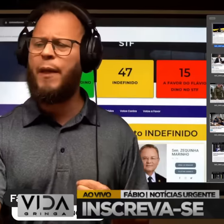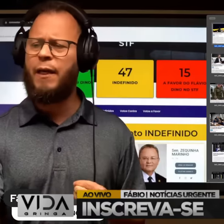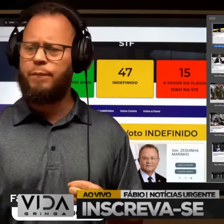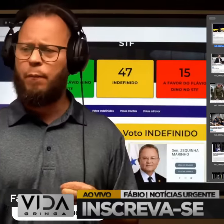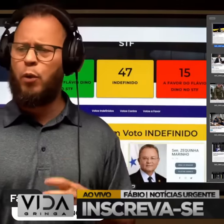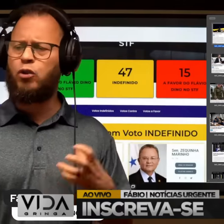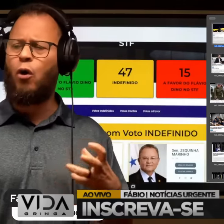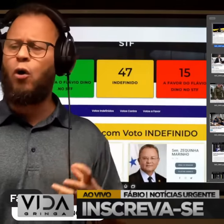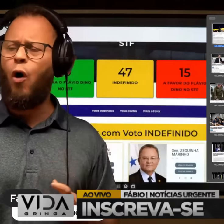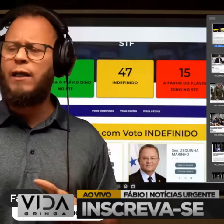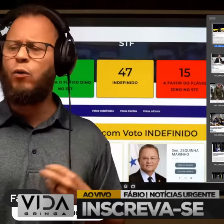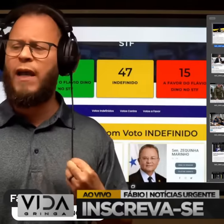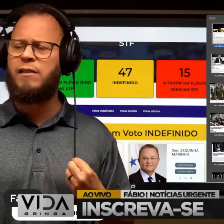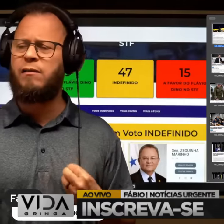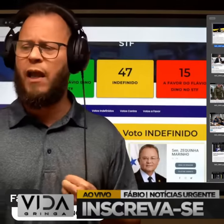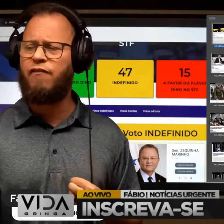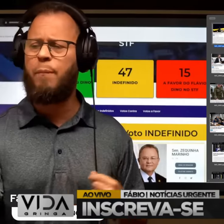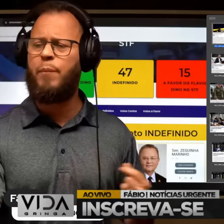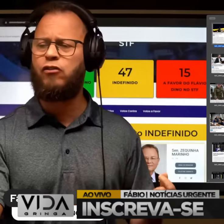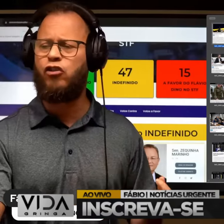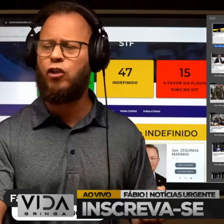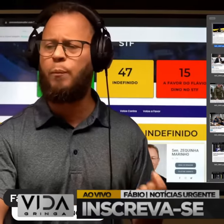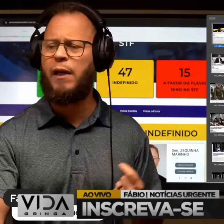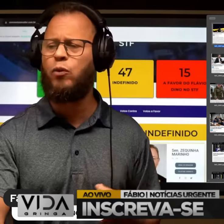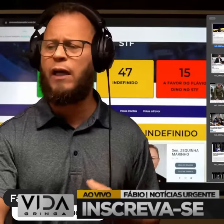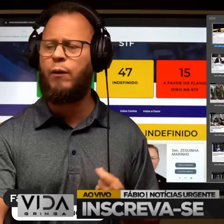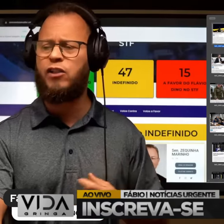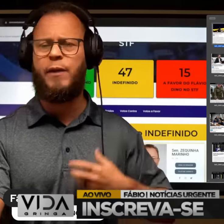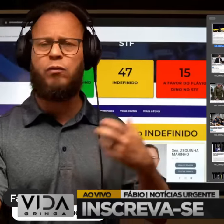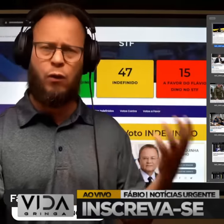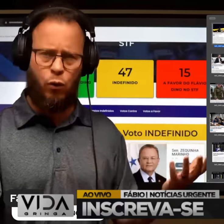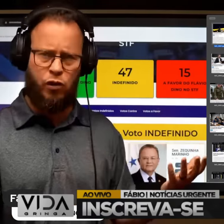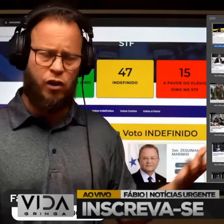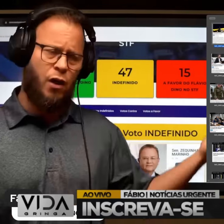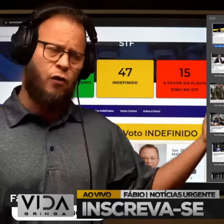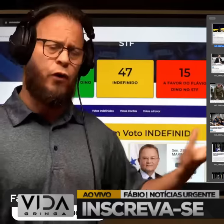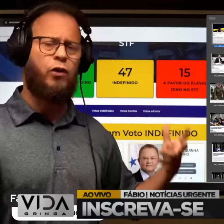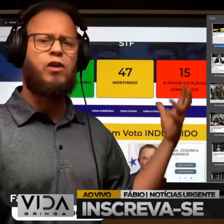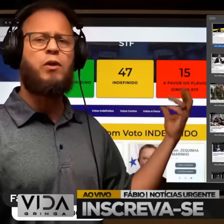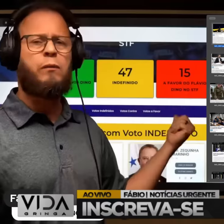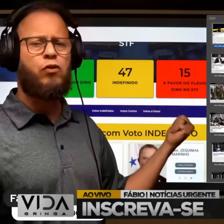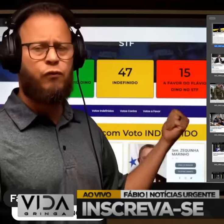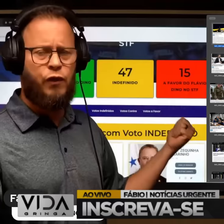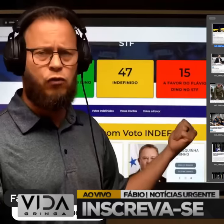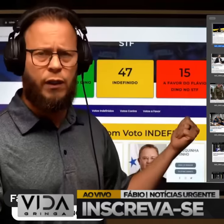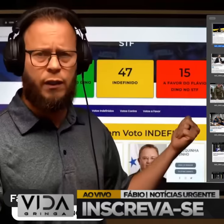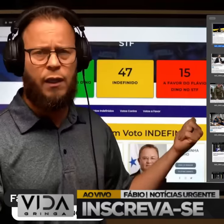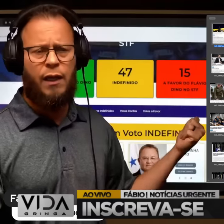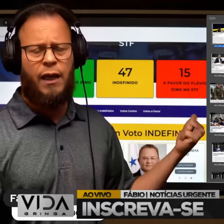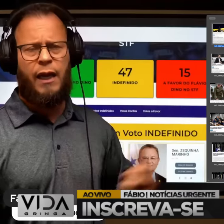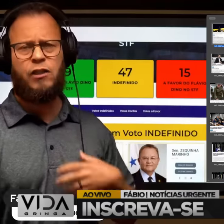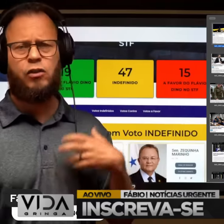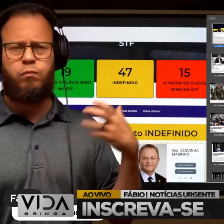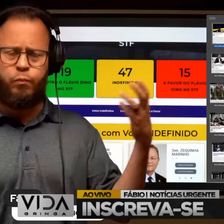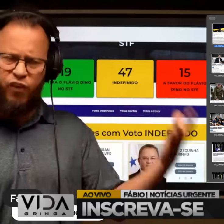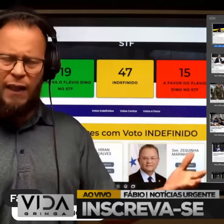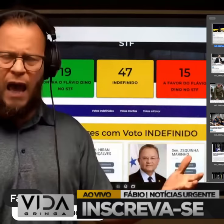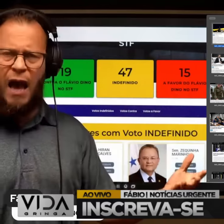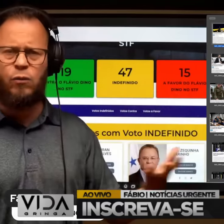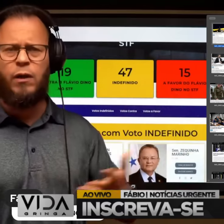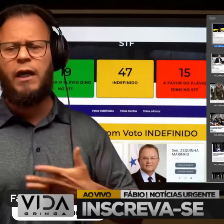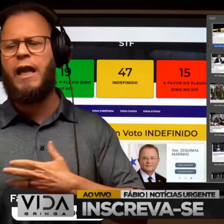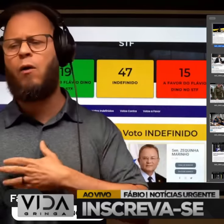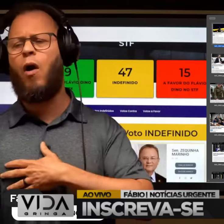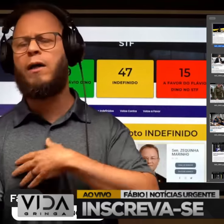OAB protocola no STF pedido para mudar o regimento da corte. Foi o que nós botamos no vídeo aqui. Eles